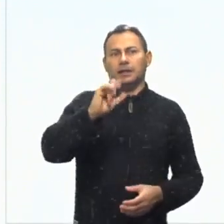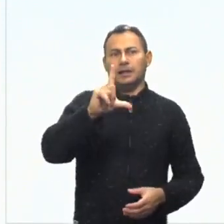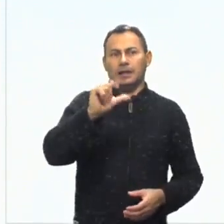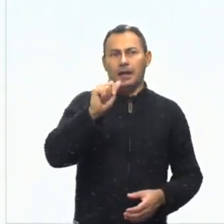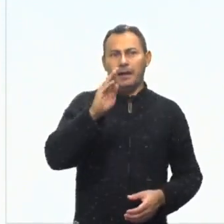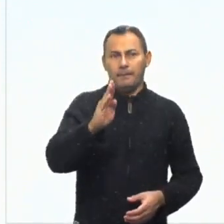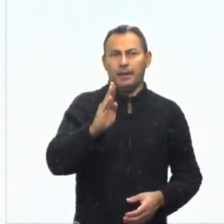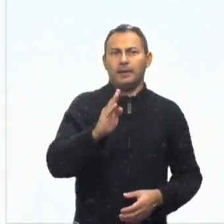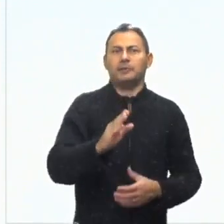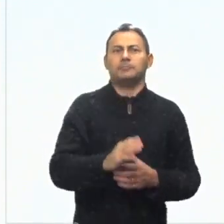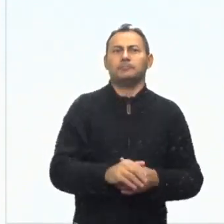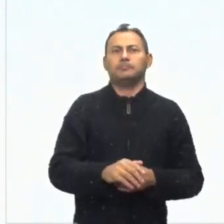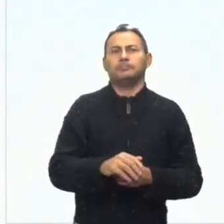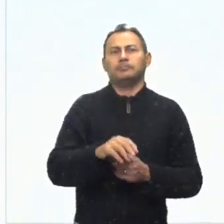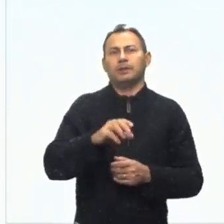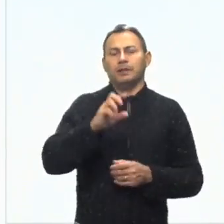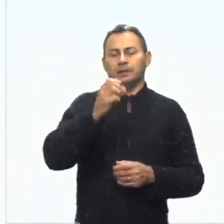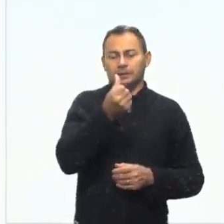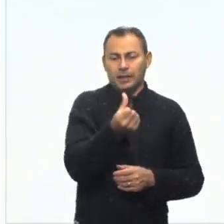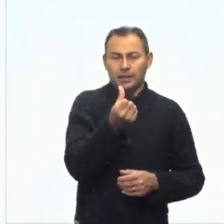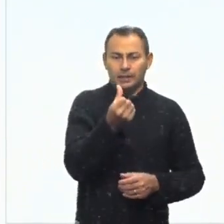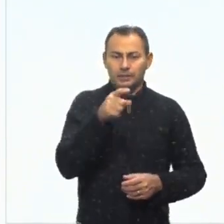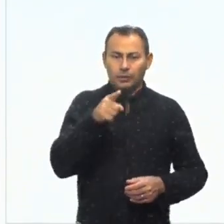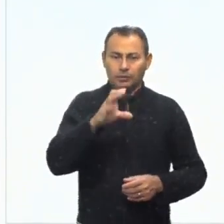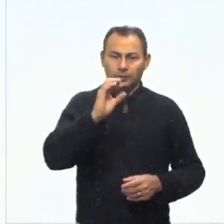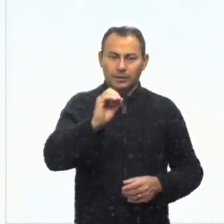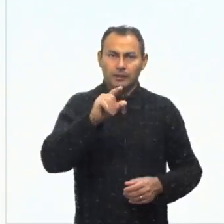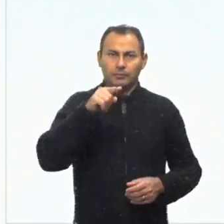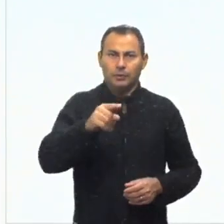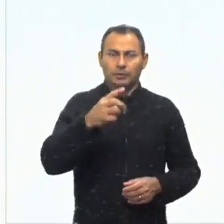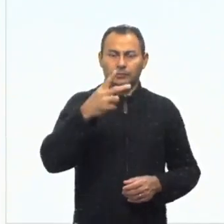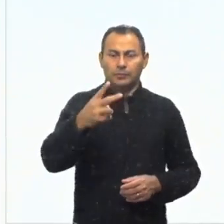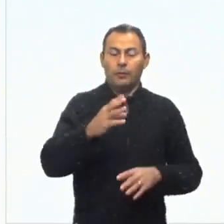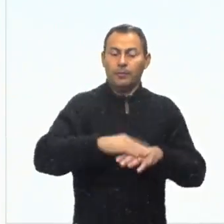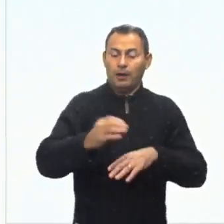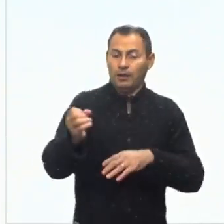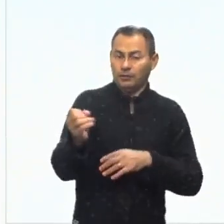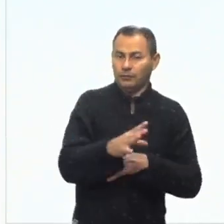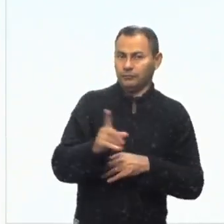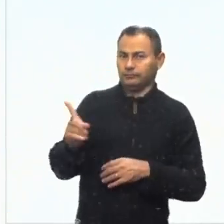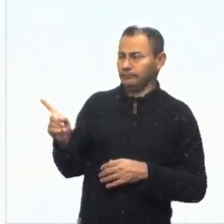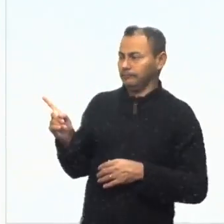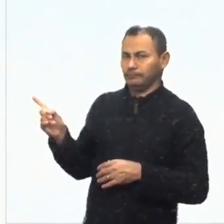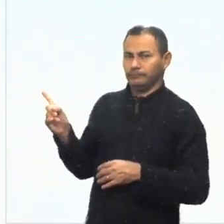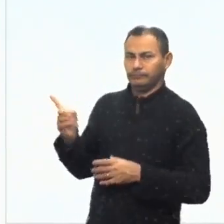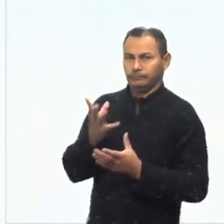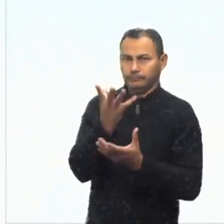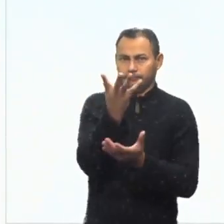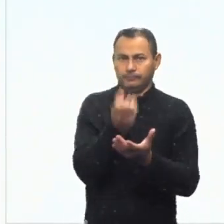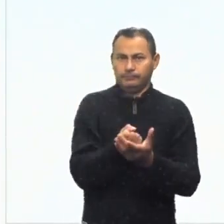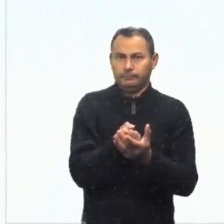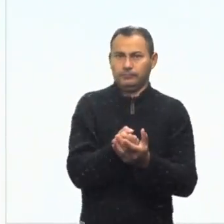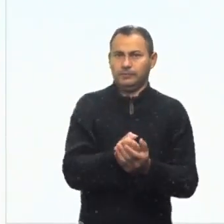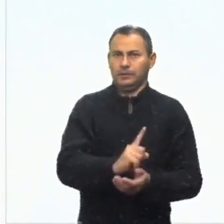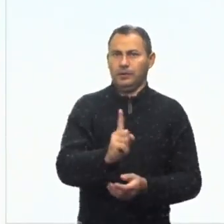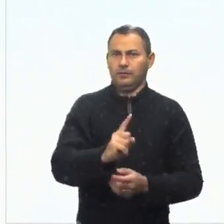6.0.2, que é a mais atual, é a versão mais nova do software Scilab. Então, baixando esse software, é